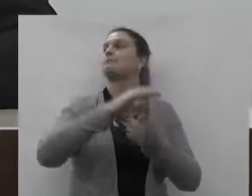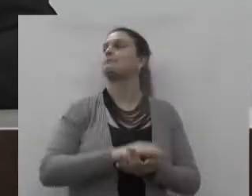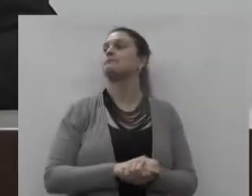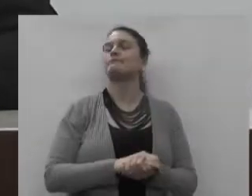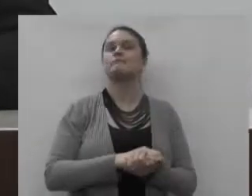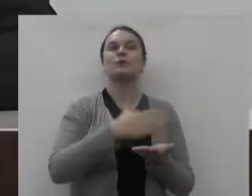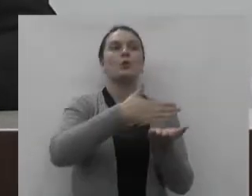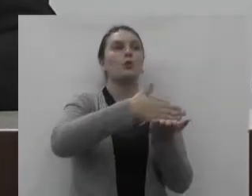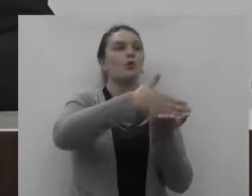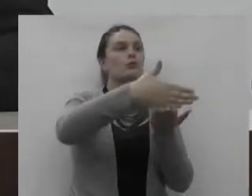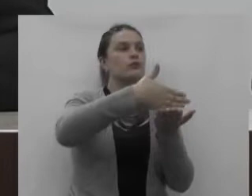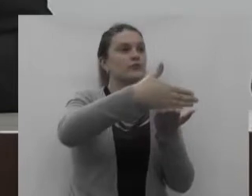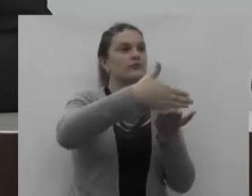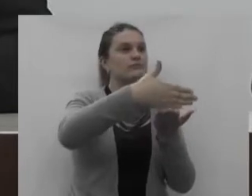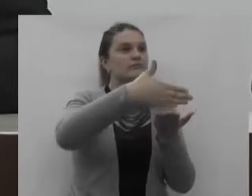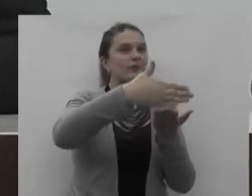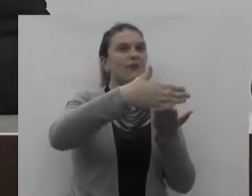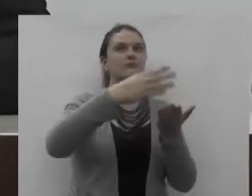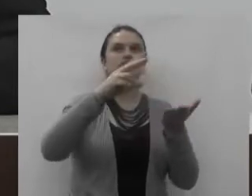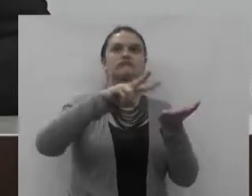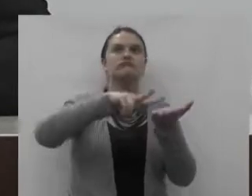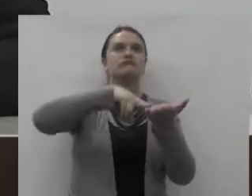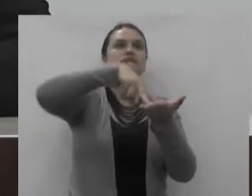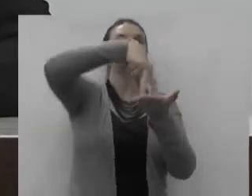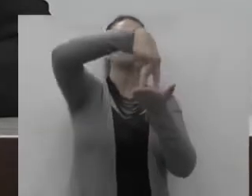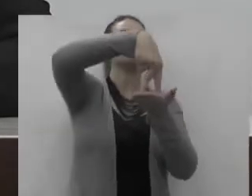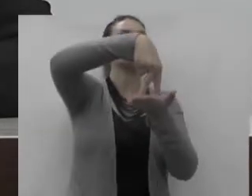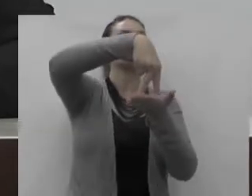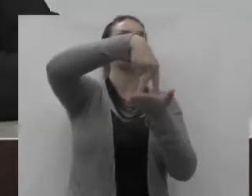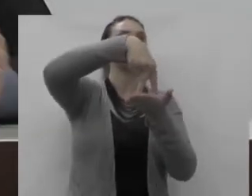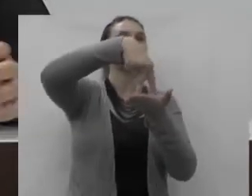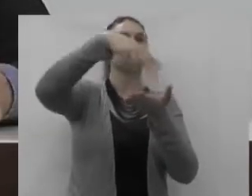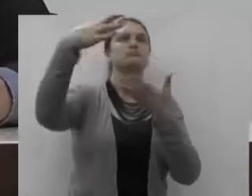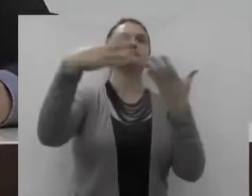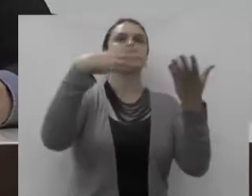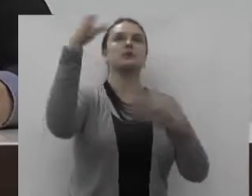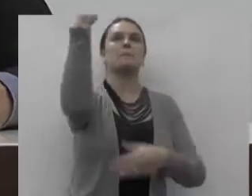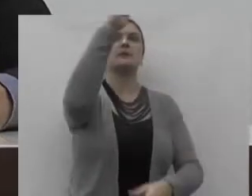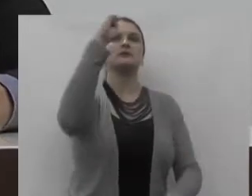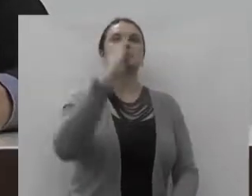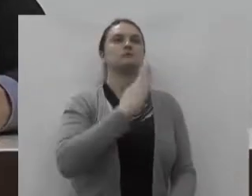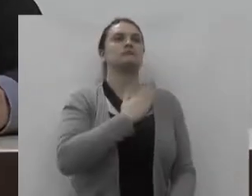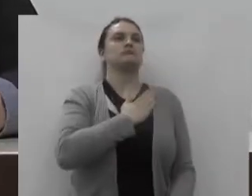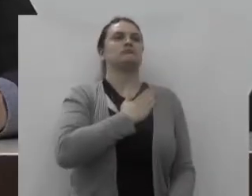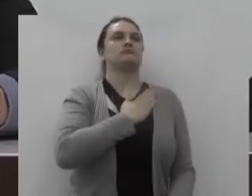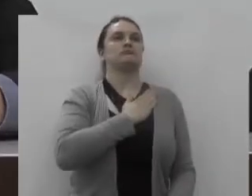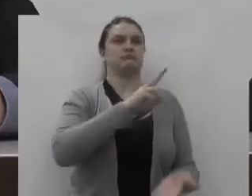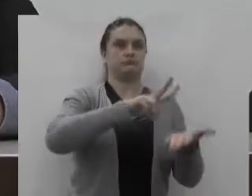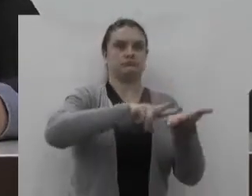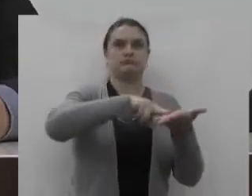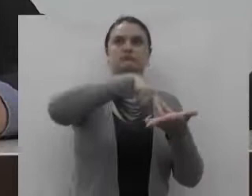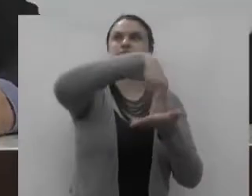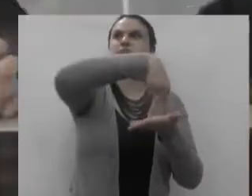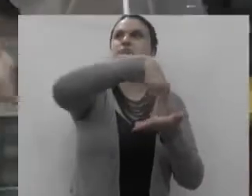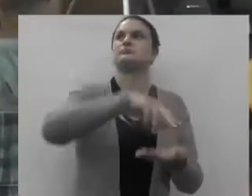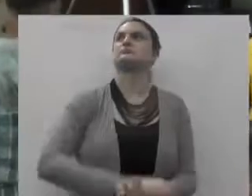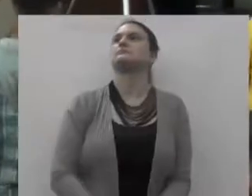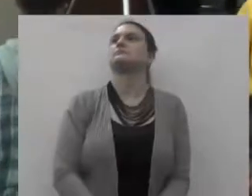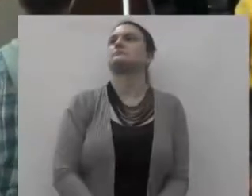Paraná. Iniciando os trabalhos, convidamos a todos para que em pé cantemos o hino nacional brasileiro.